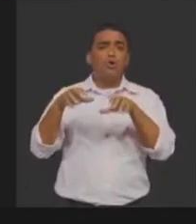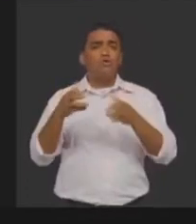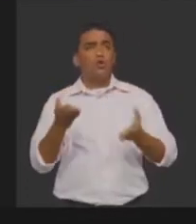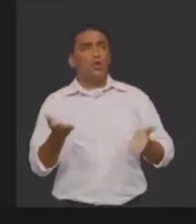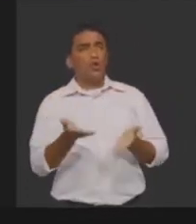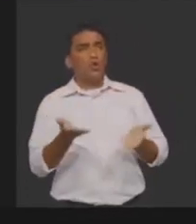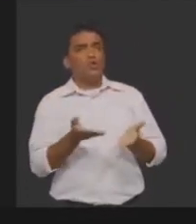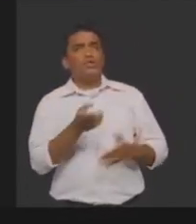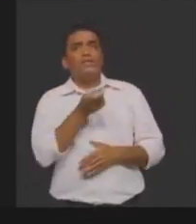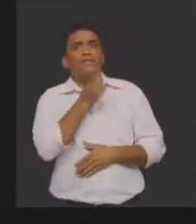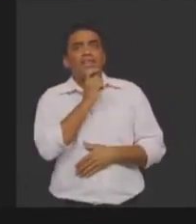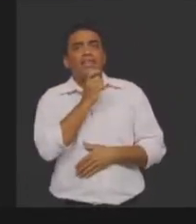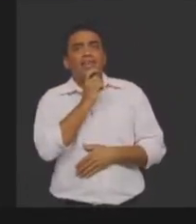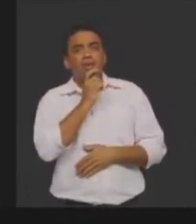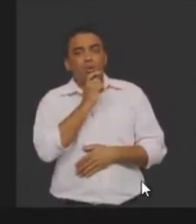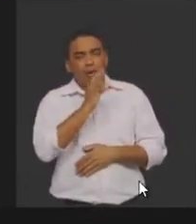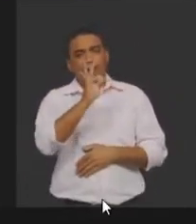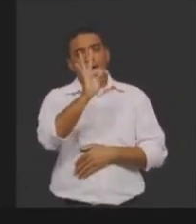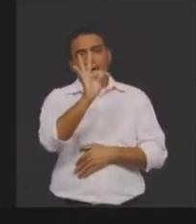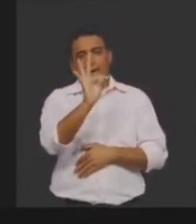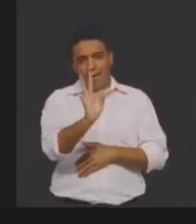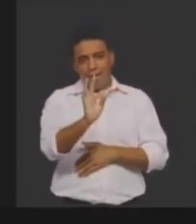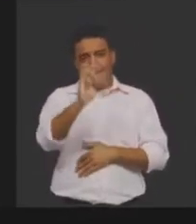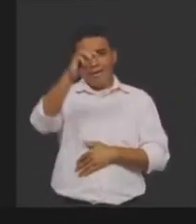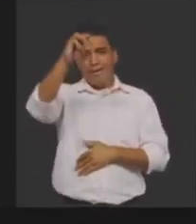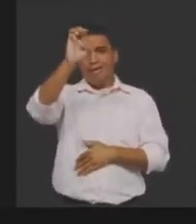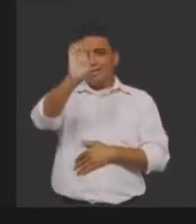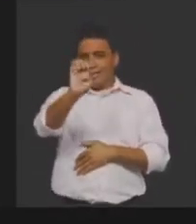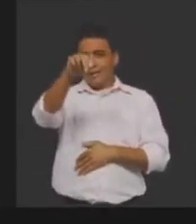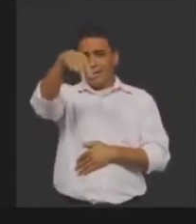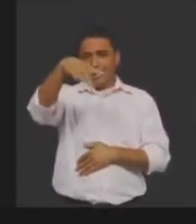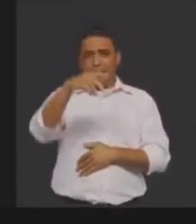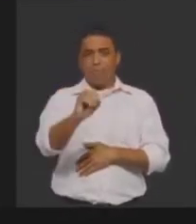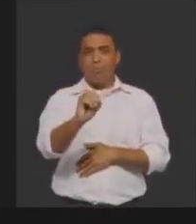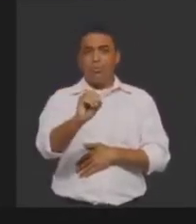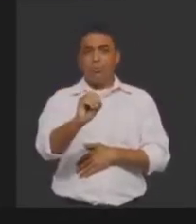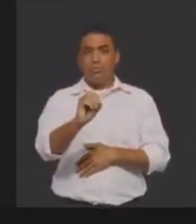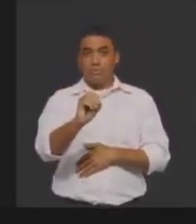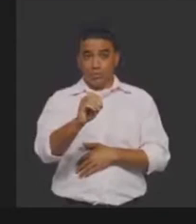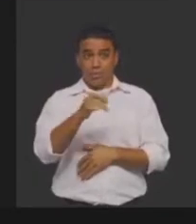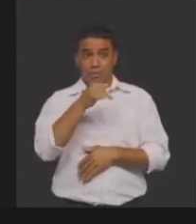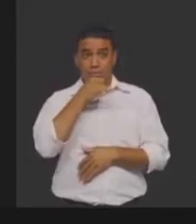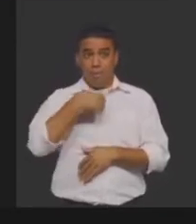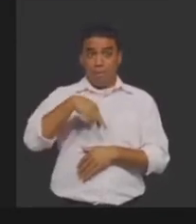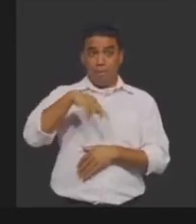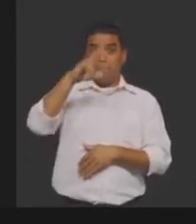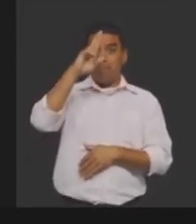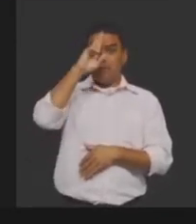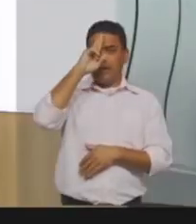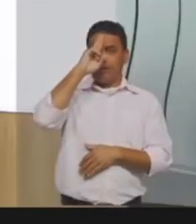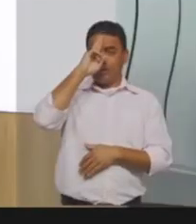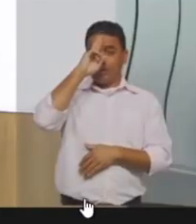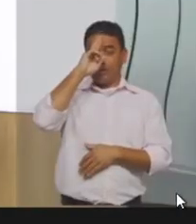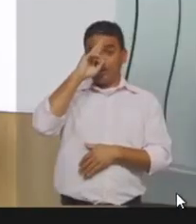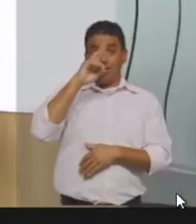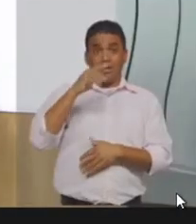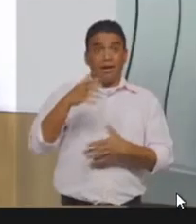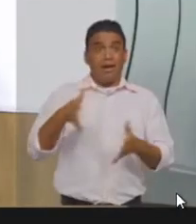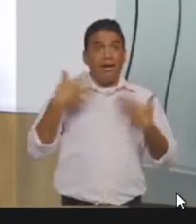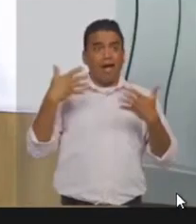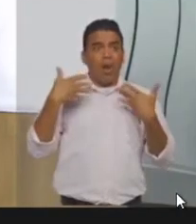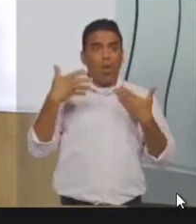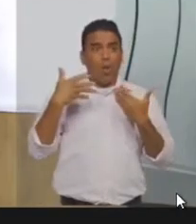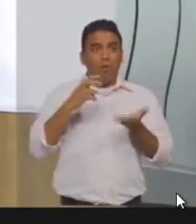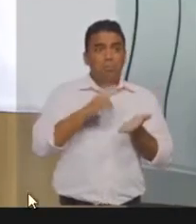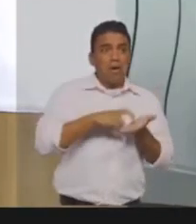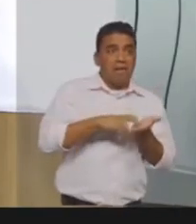hoje. Aí depois do almoço, dá uma esquentadinha, não, deu esquentada depois do almoço, né? Aí no outro dia,